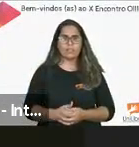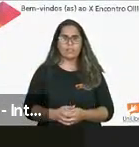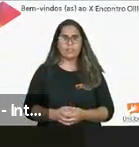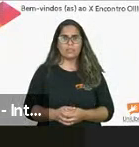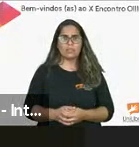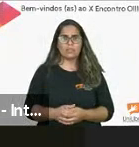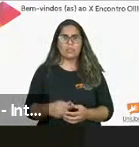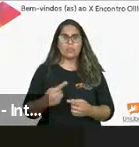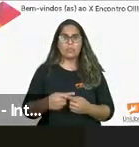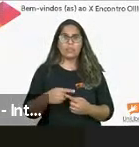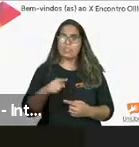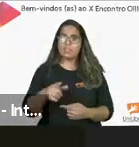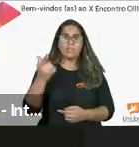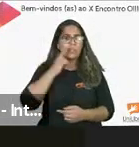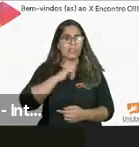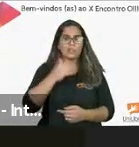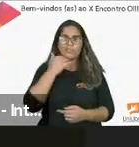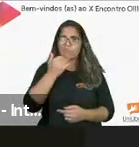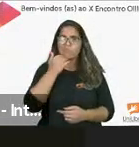porque senão o senhor não vai conseguir.